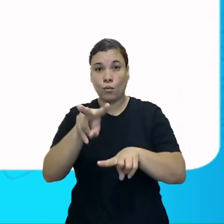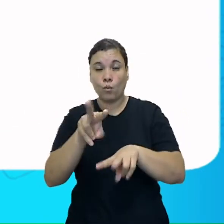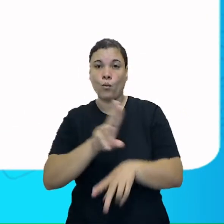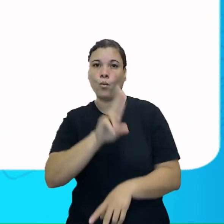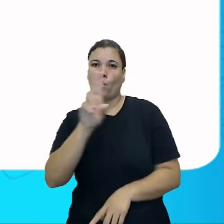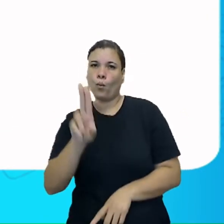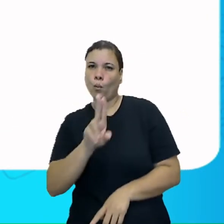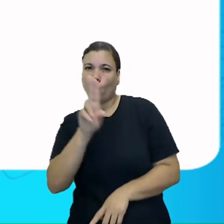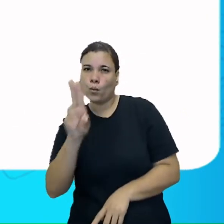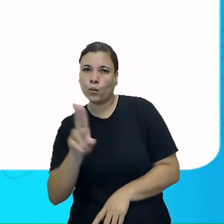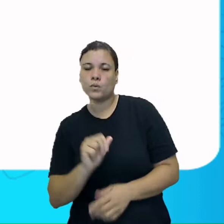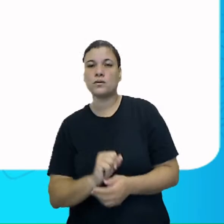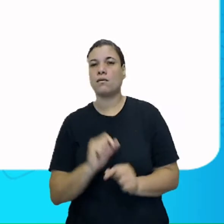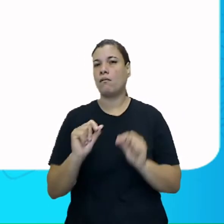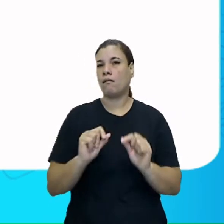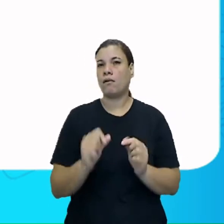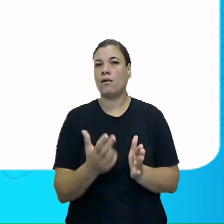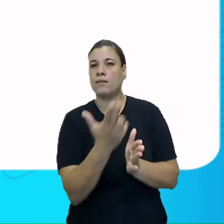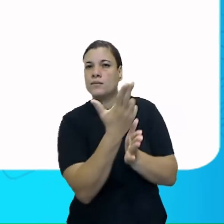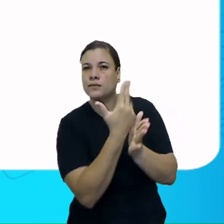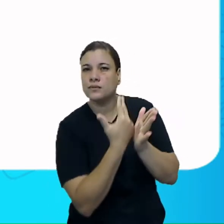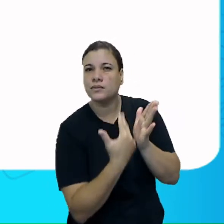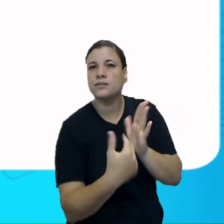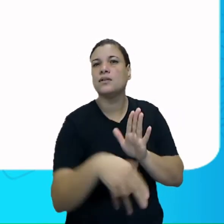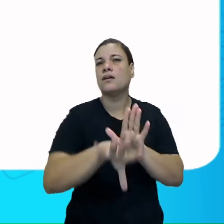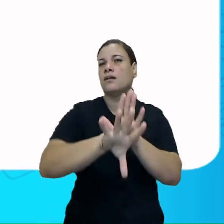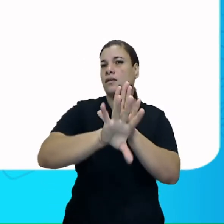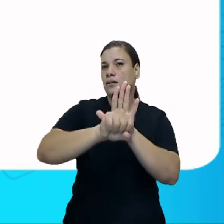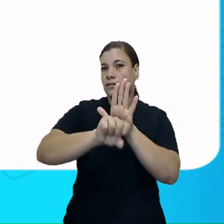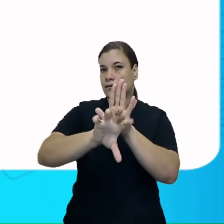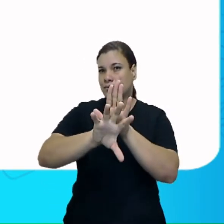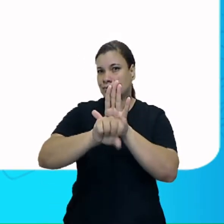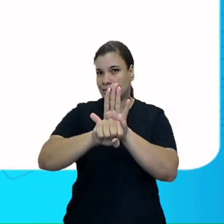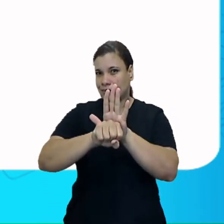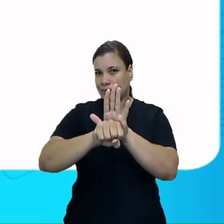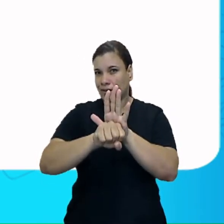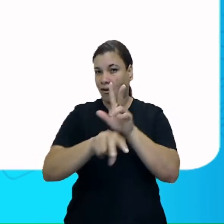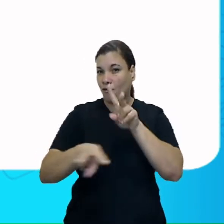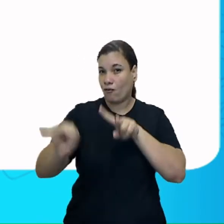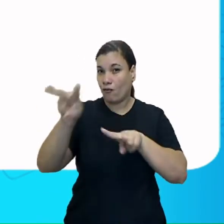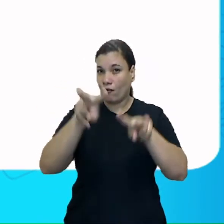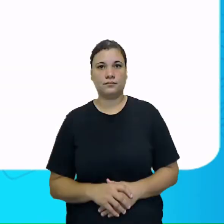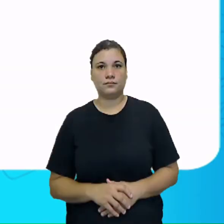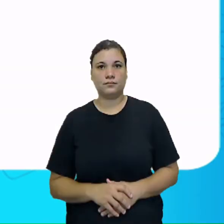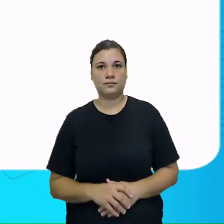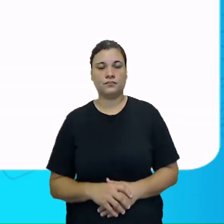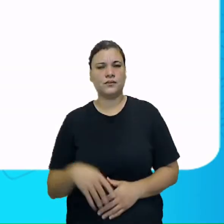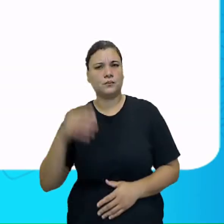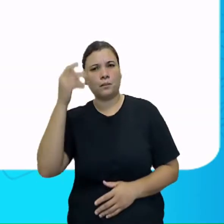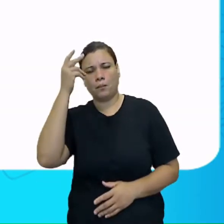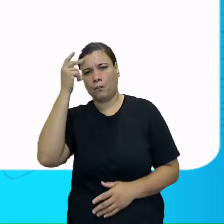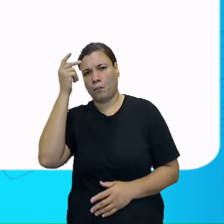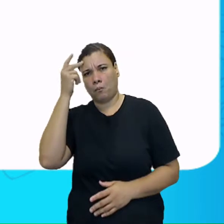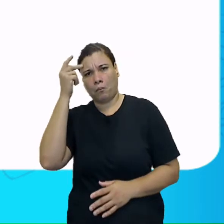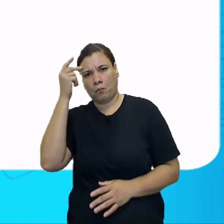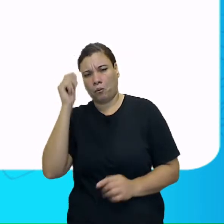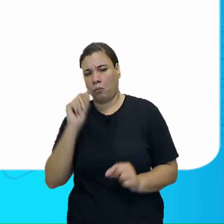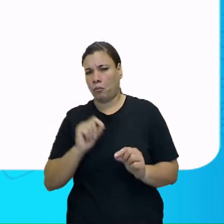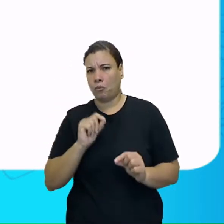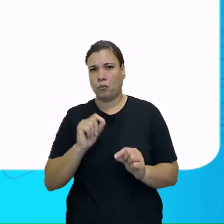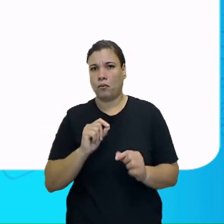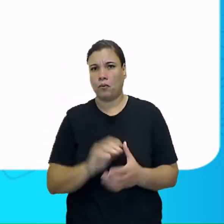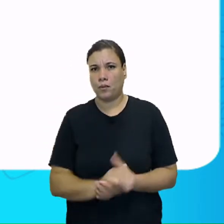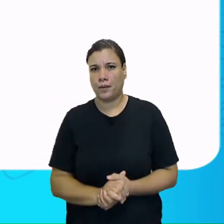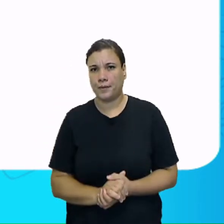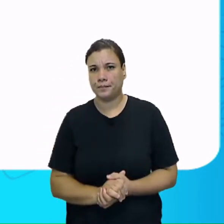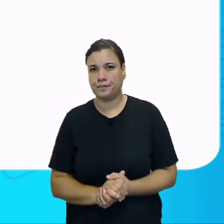de imagens, desenhos e demais elementos visuais gráficos. Normalmente, o